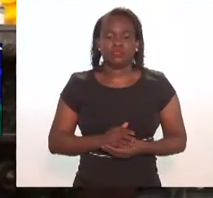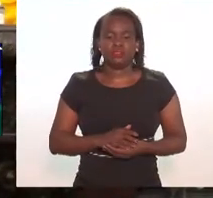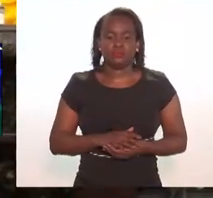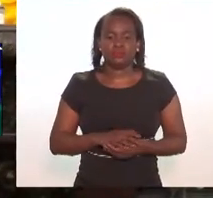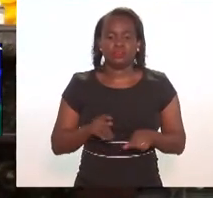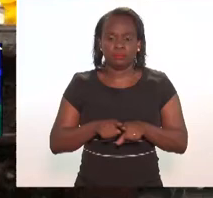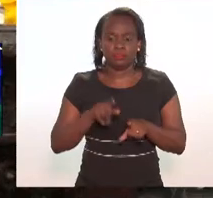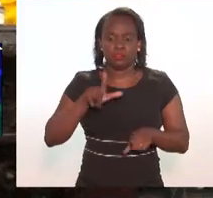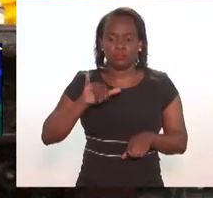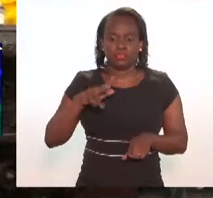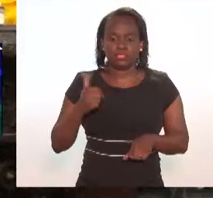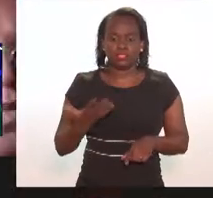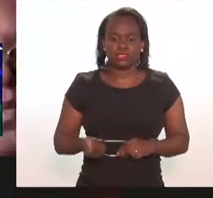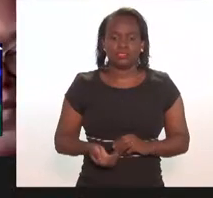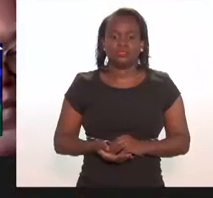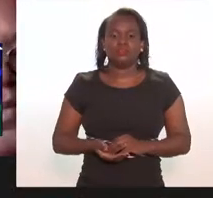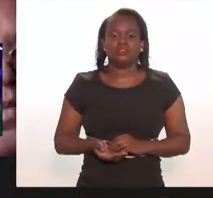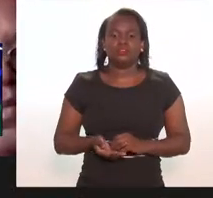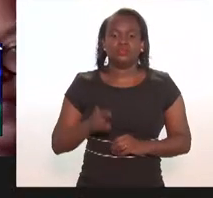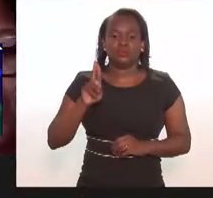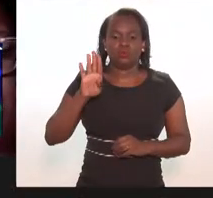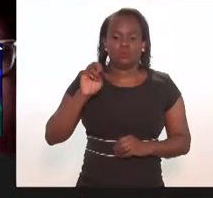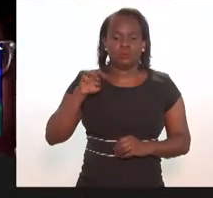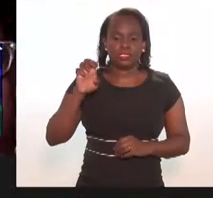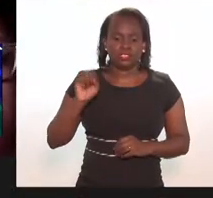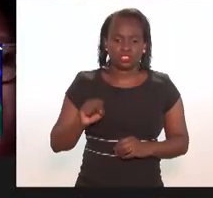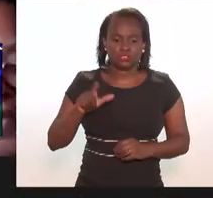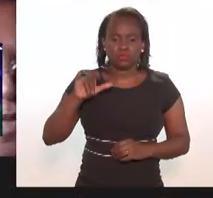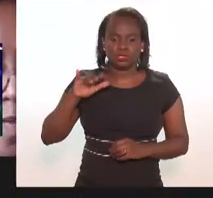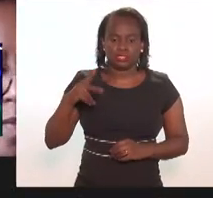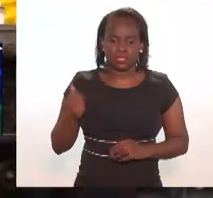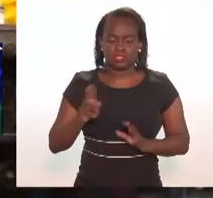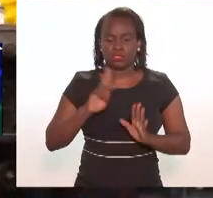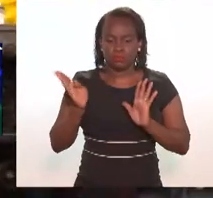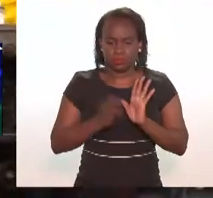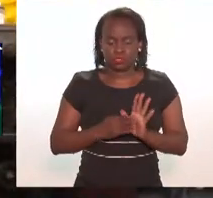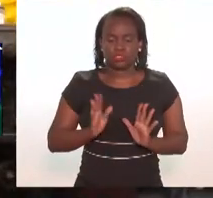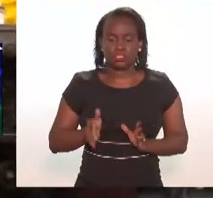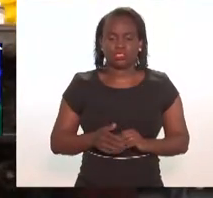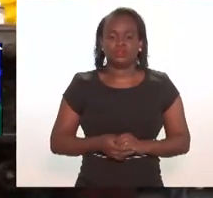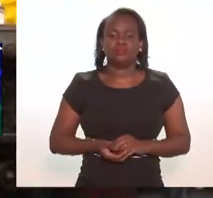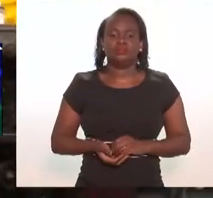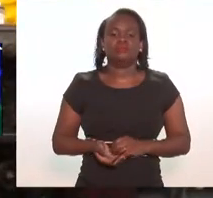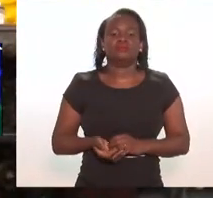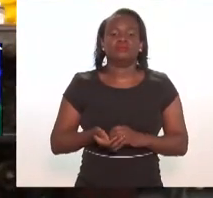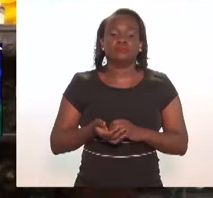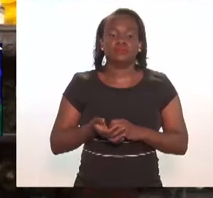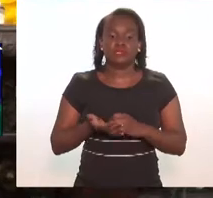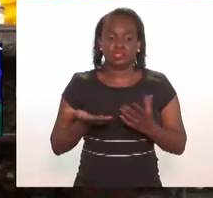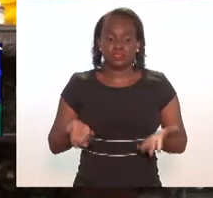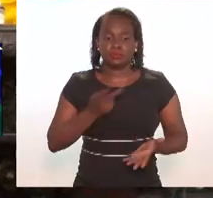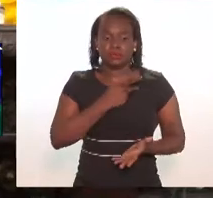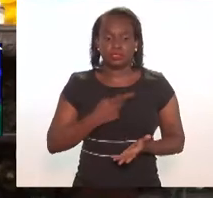deputada Lucinha também, né? Rubens Montempo, deputada Lucinha, inscritos. Senhora presidente,